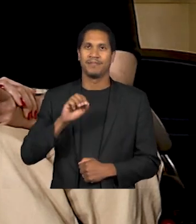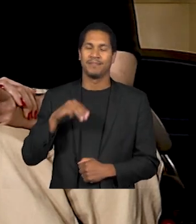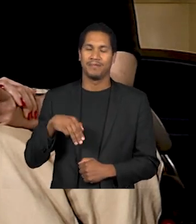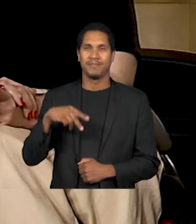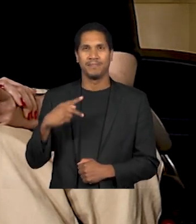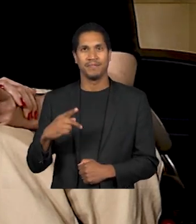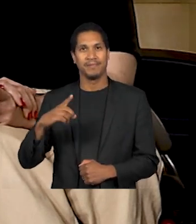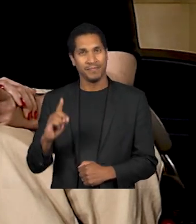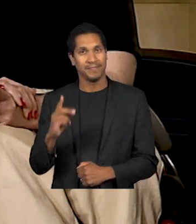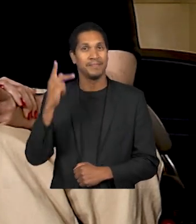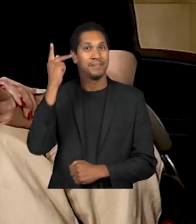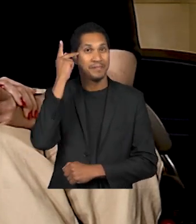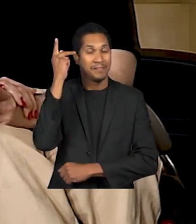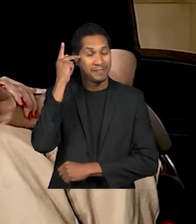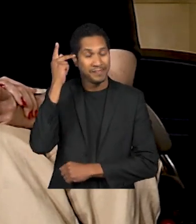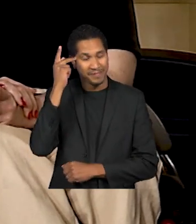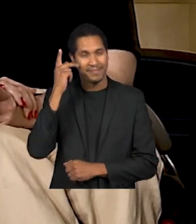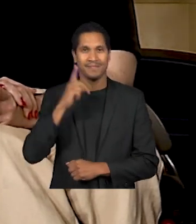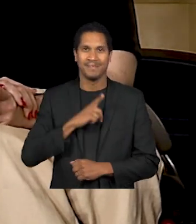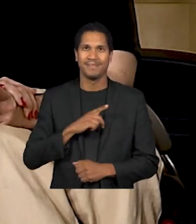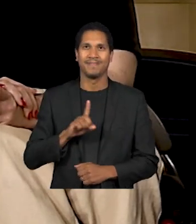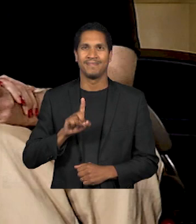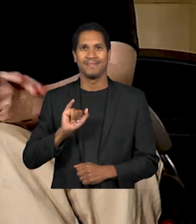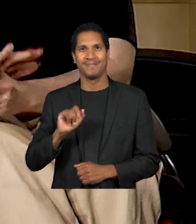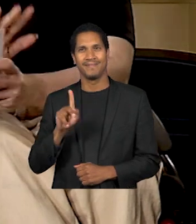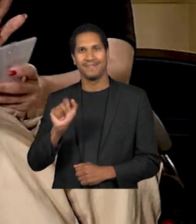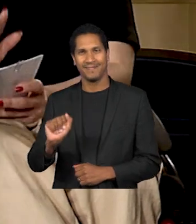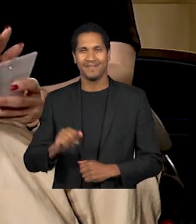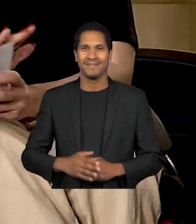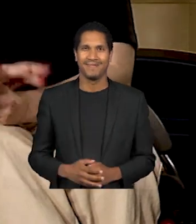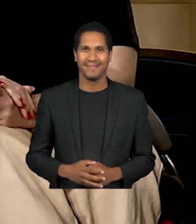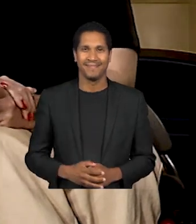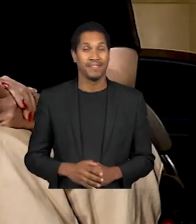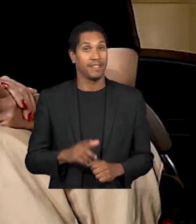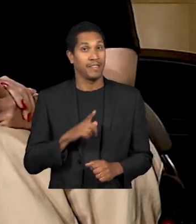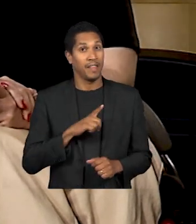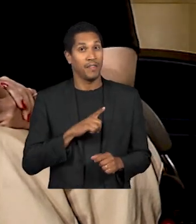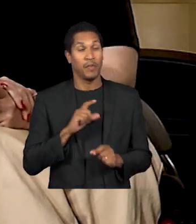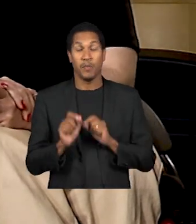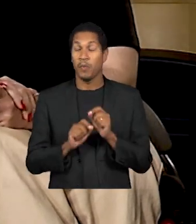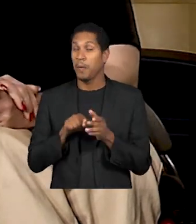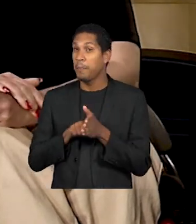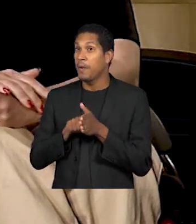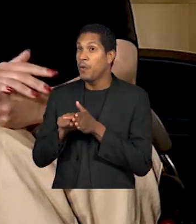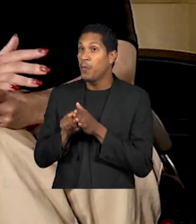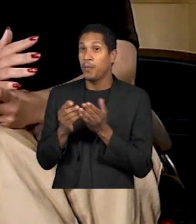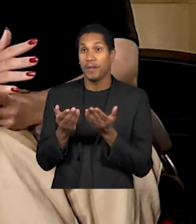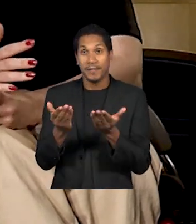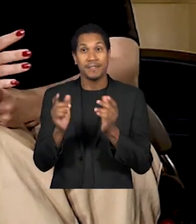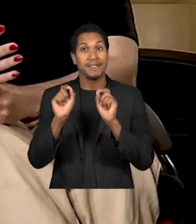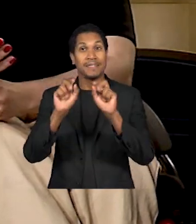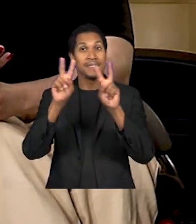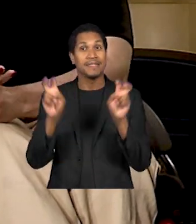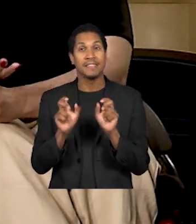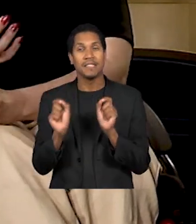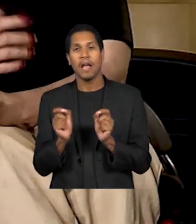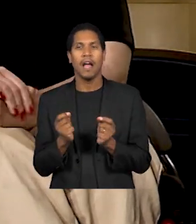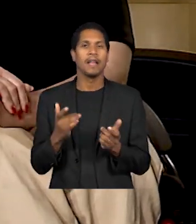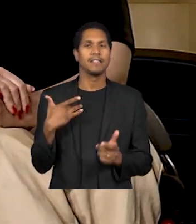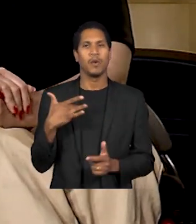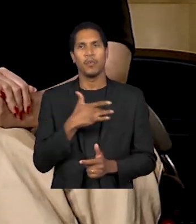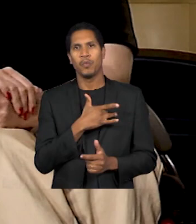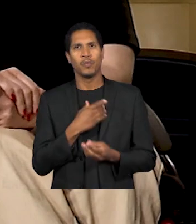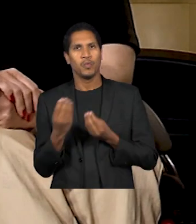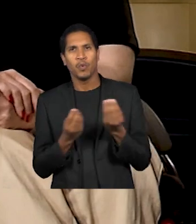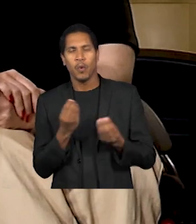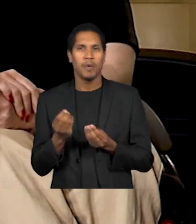da cidade de São Paulo, Dica Vidal. E eu deixei, antes do intervalo, uma pergunta no ar, que é sobre o acesso à saúde, né, pelas